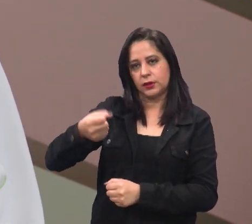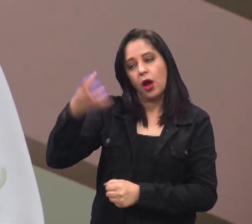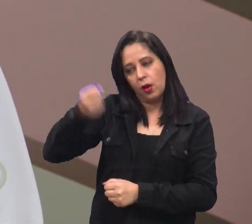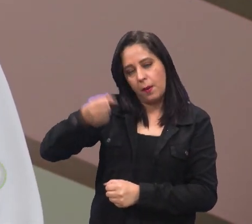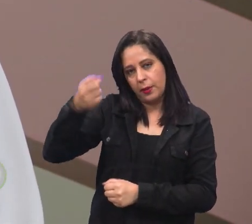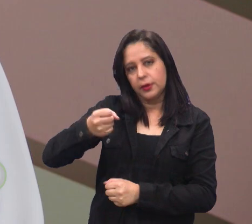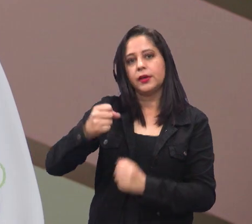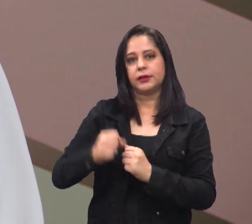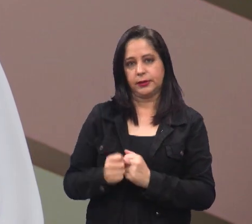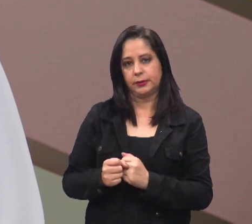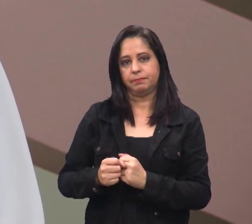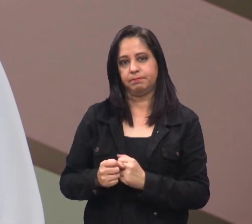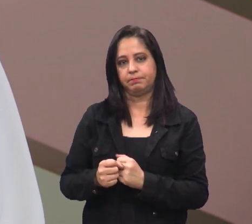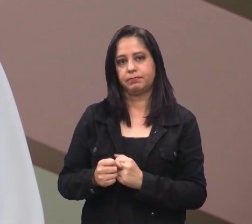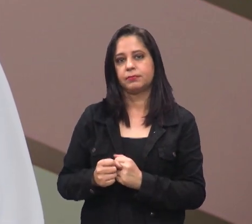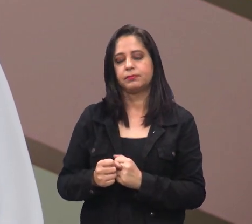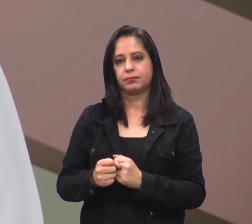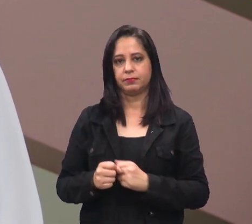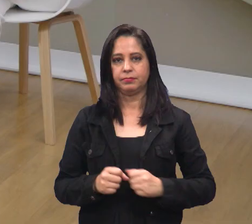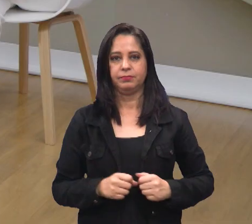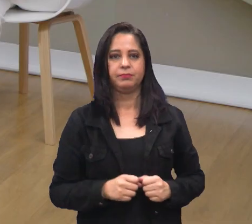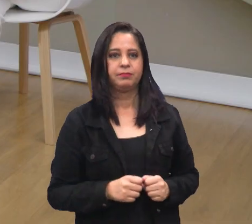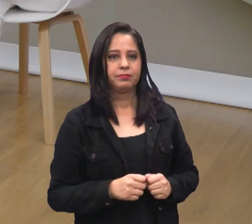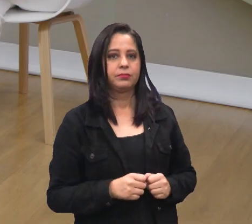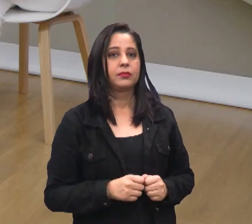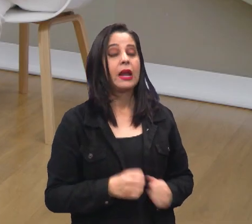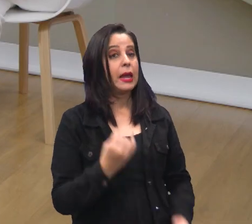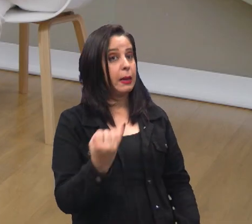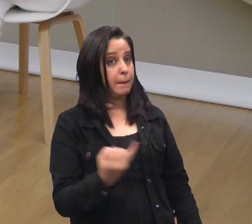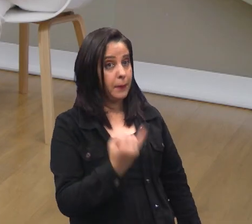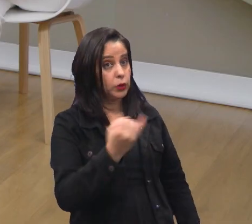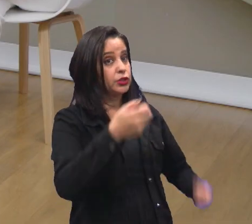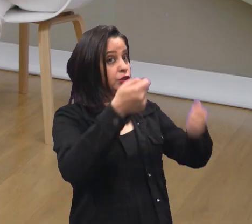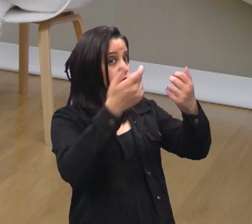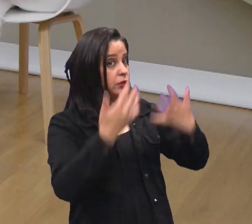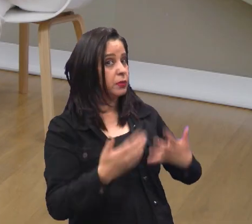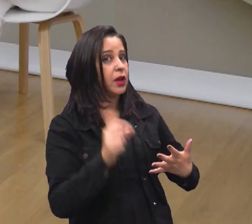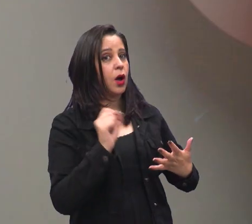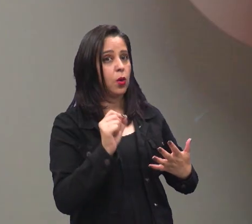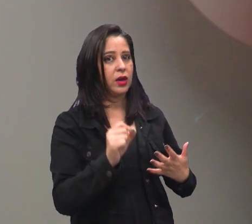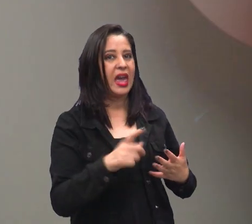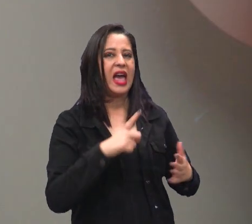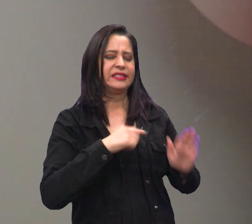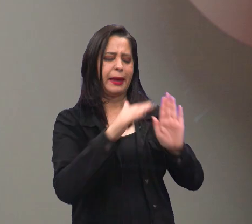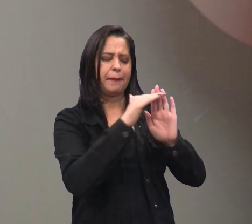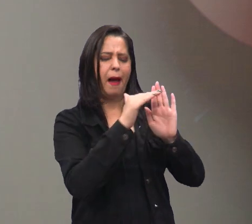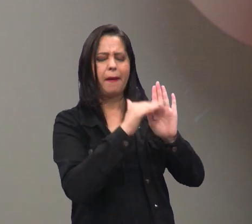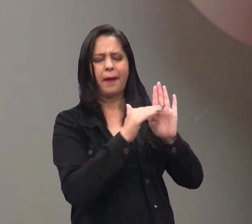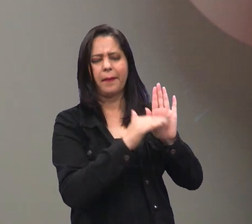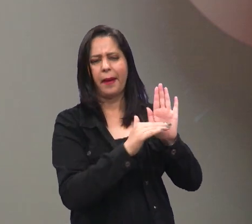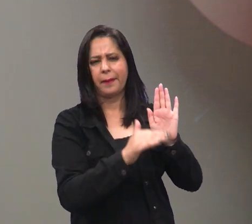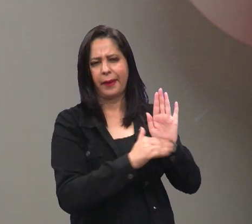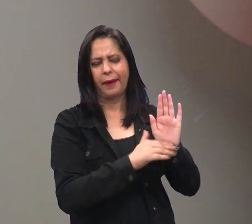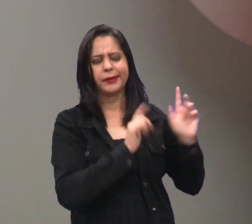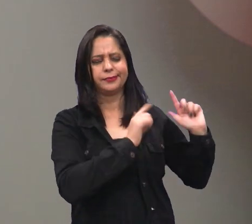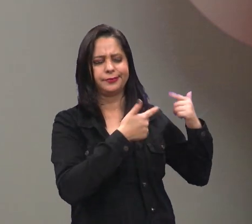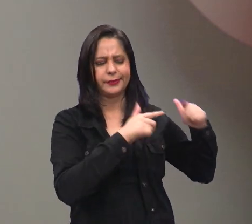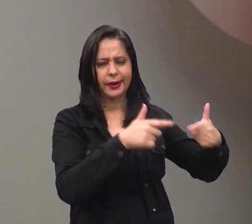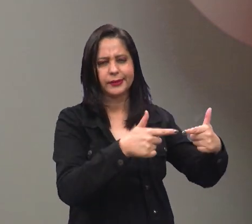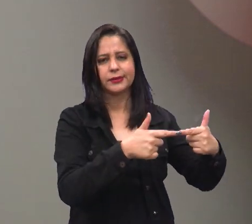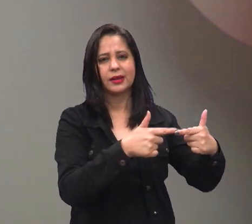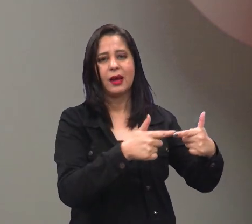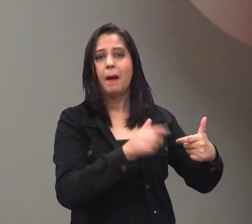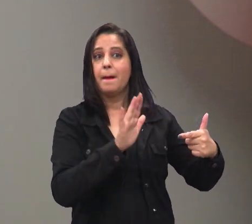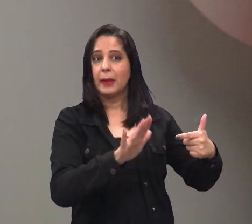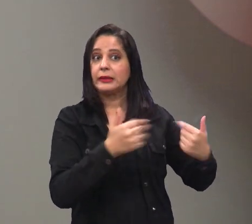de ferro e derivados. É importante a gente falar também que existem muitas receitas caseiras quando o assunto é anemia,